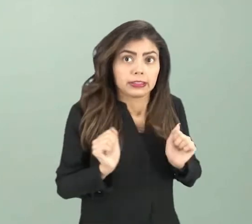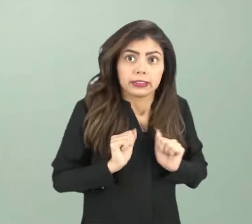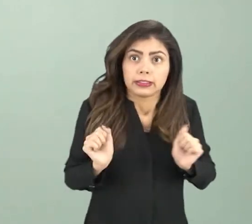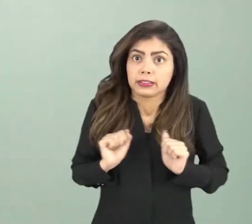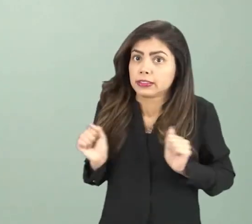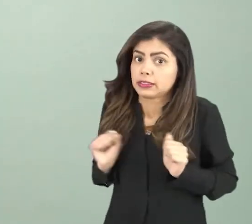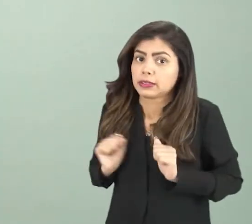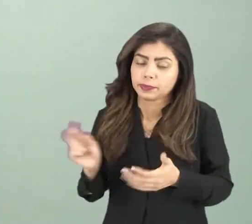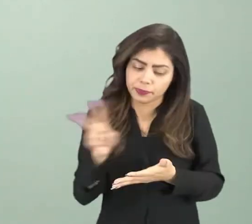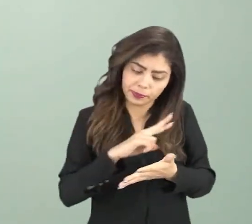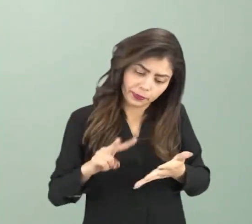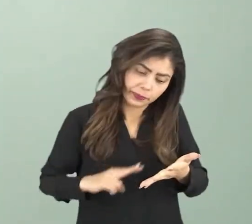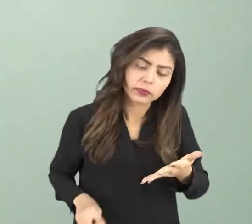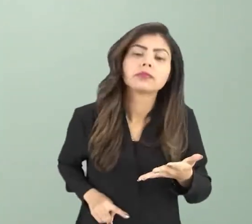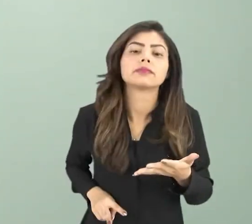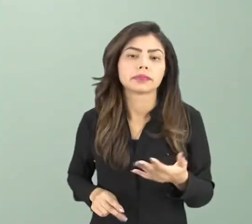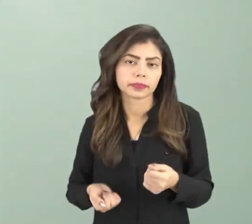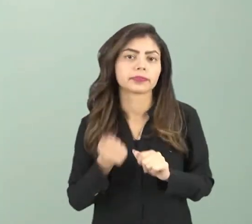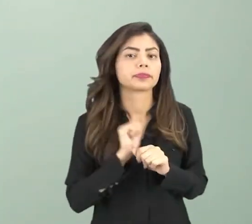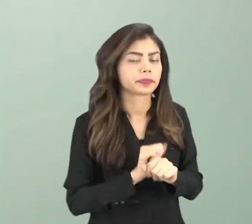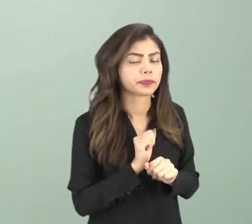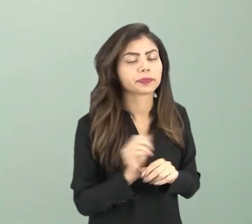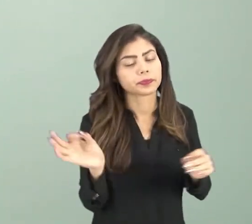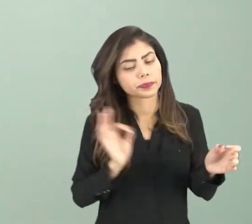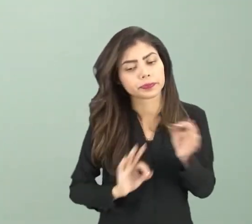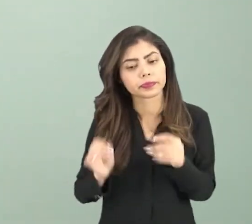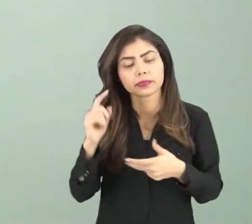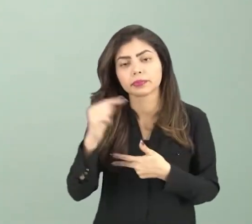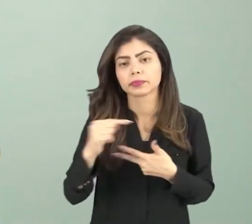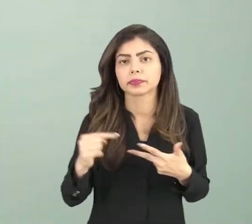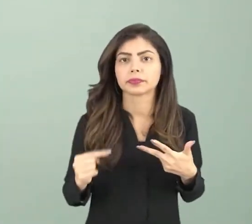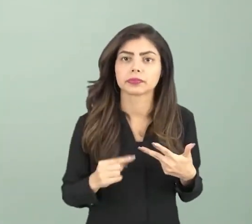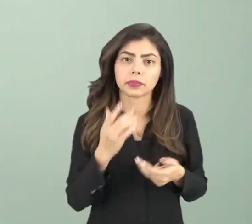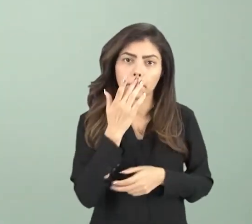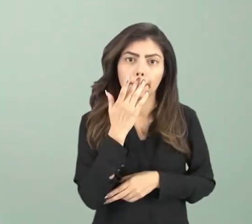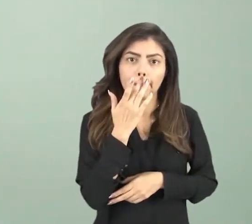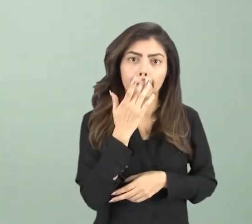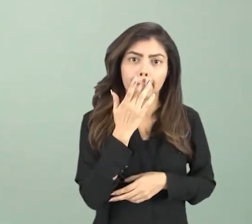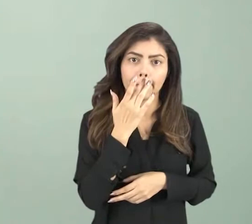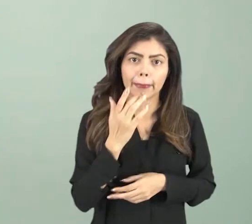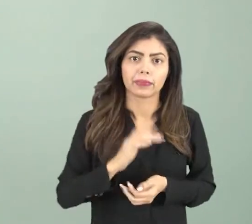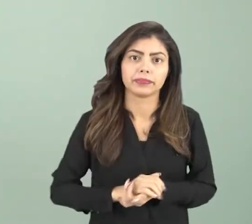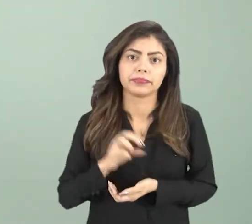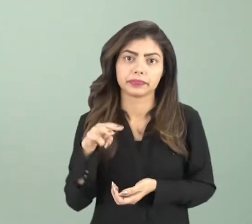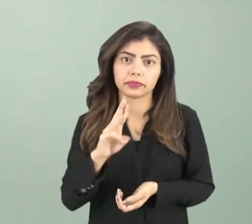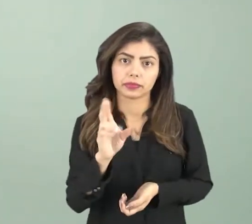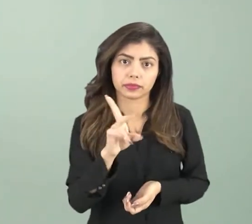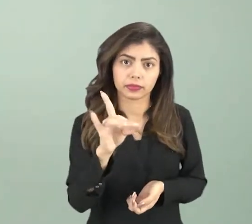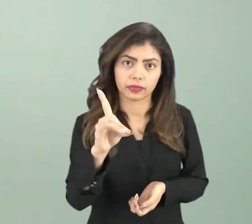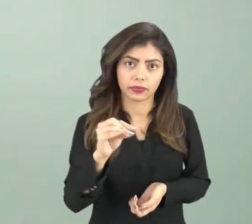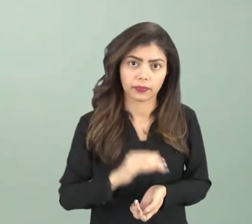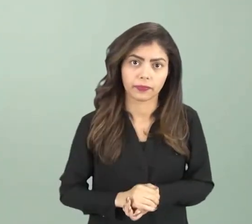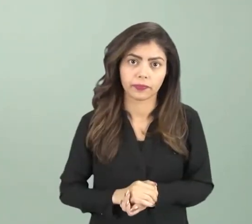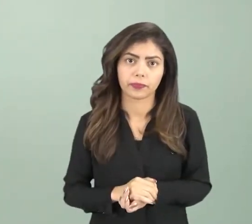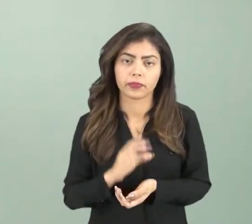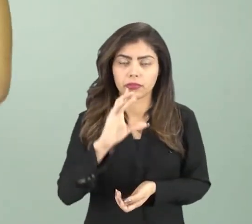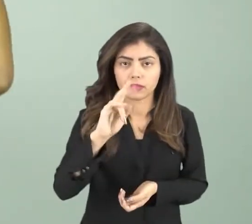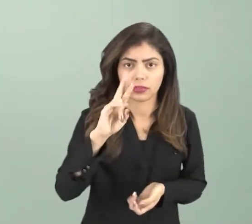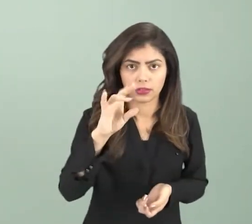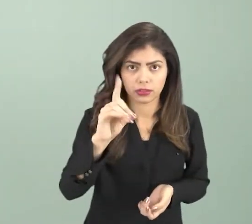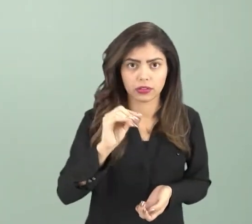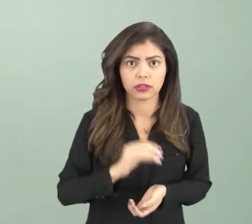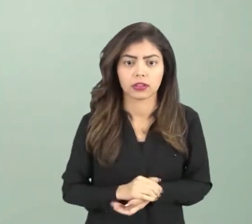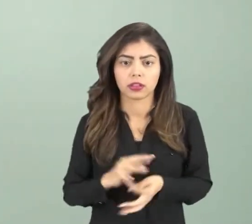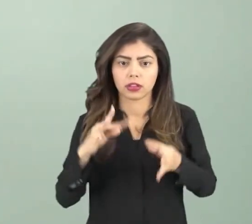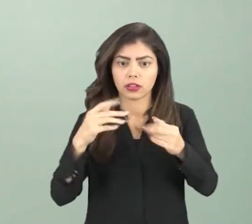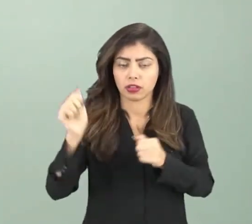fazer boas leituras para que vocês se preparem realmente para o Enem. Ok? Machado de Assis, Carlos Drummond de Andrade, Clarice Lispector